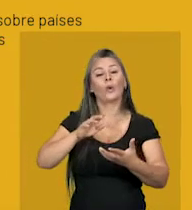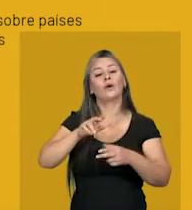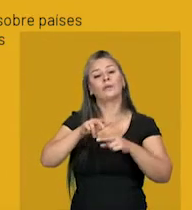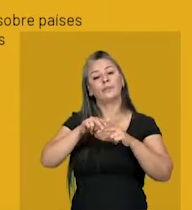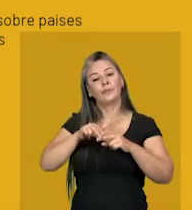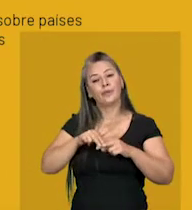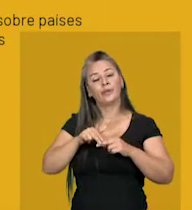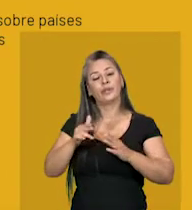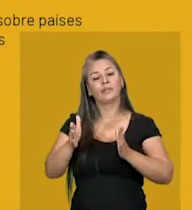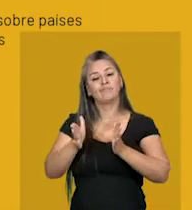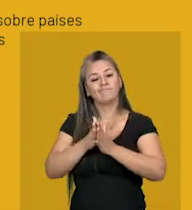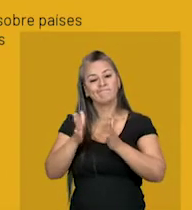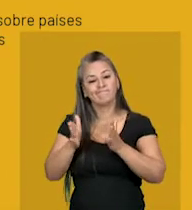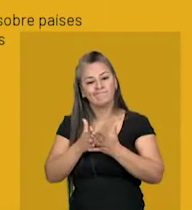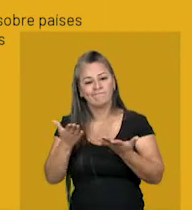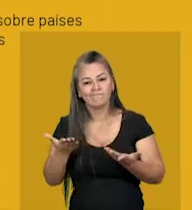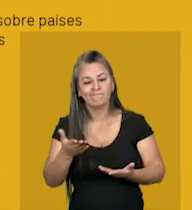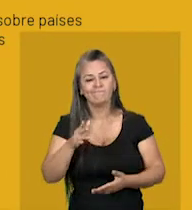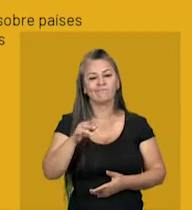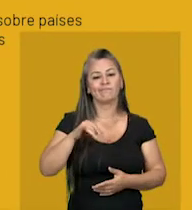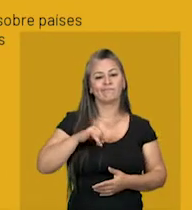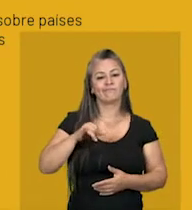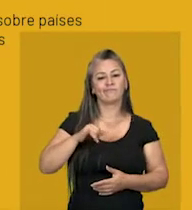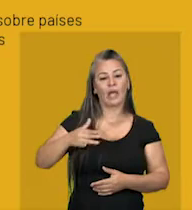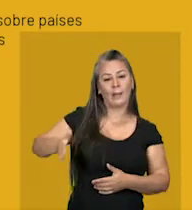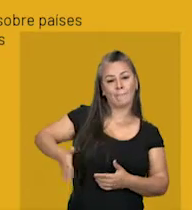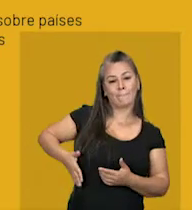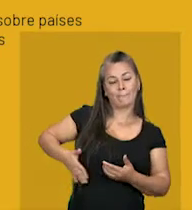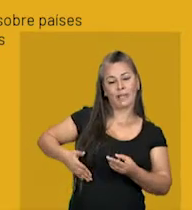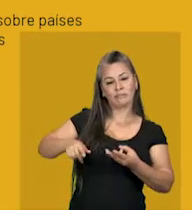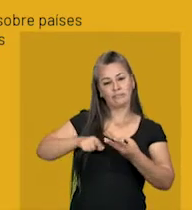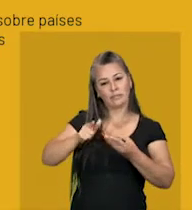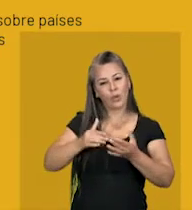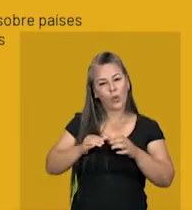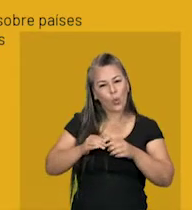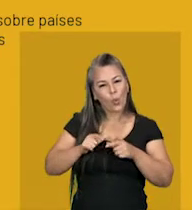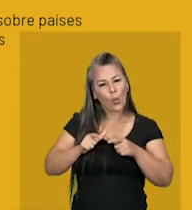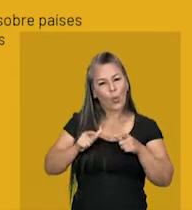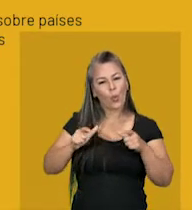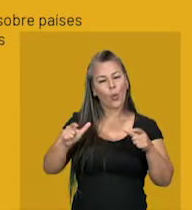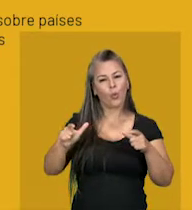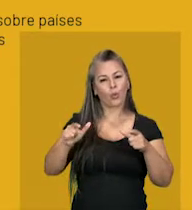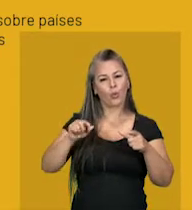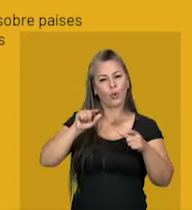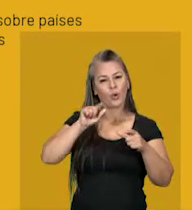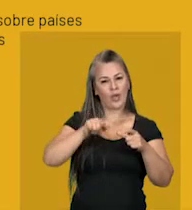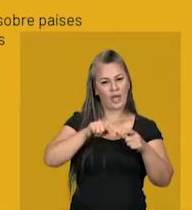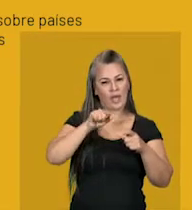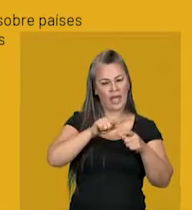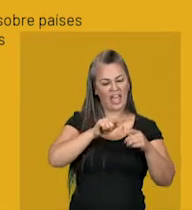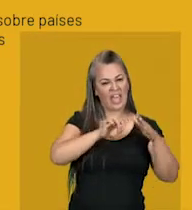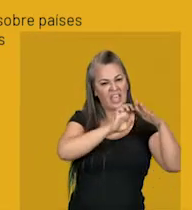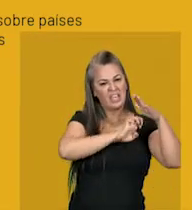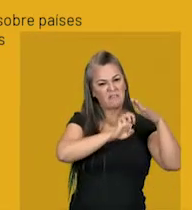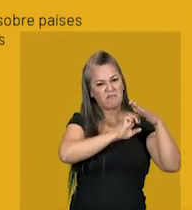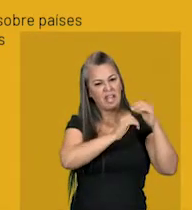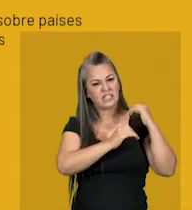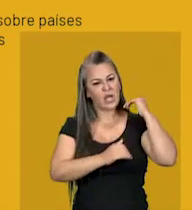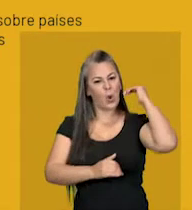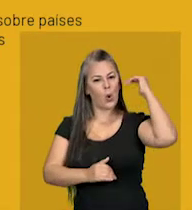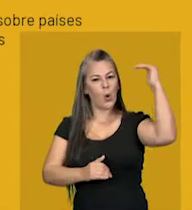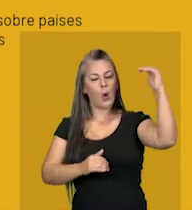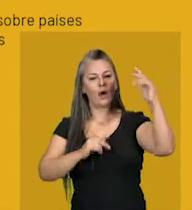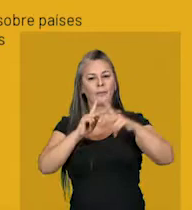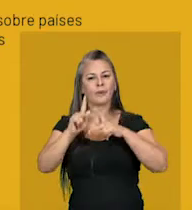movimentos sociais também começa a acontecer. É um Estado mínimo para o povo e um Estado máximo para as grandes empresas, né? E também existe